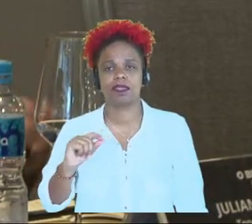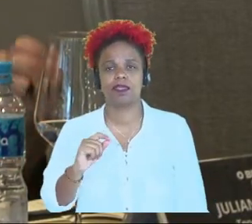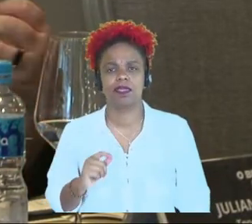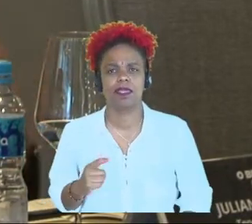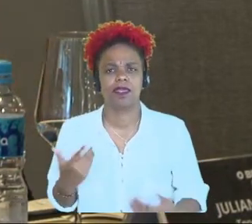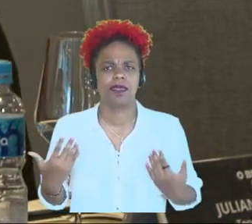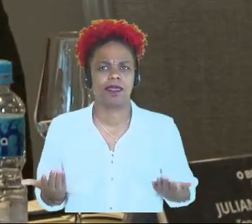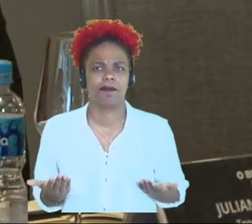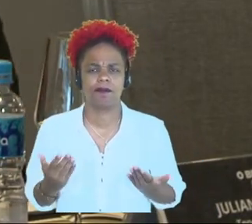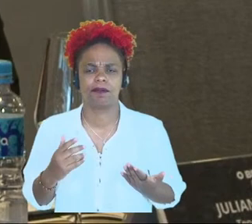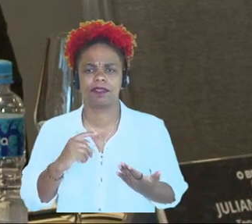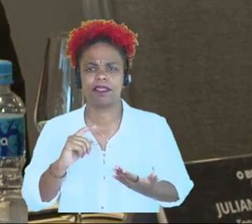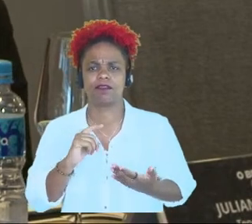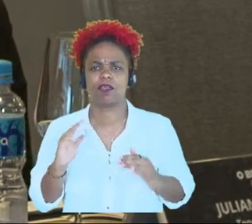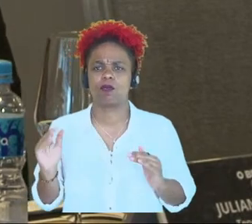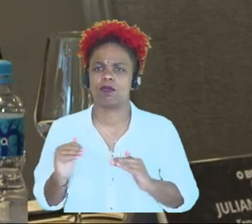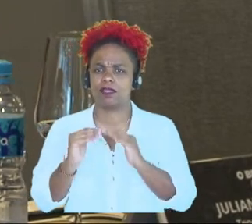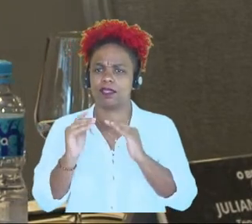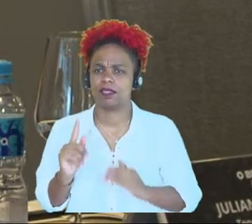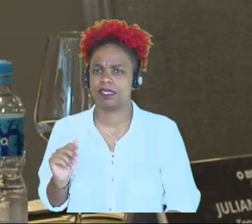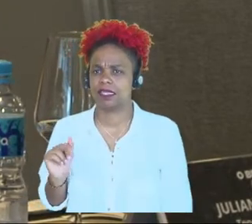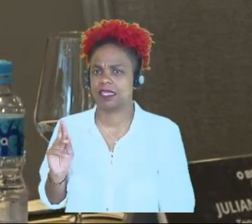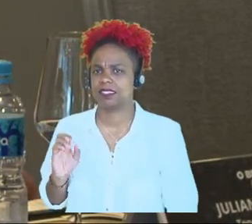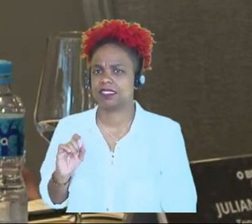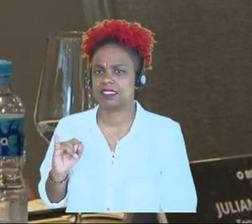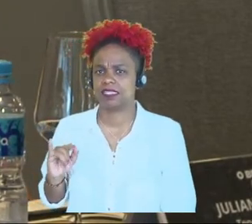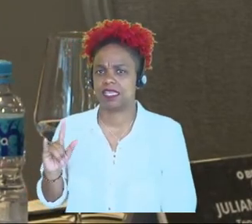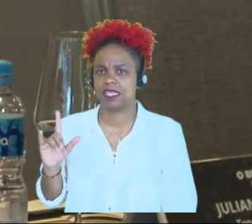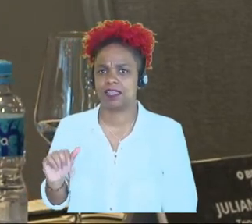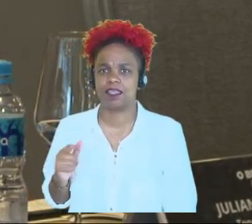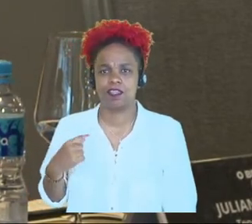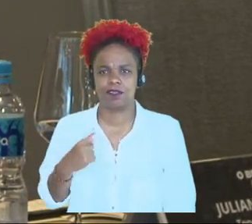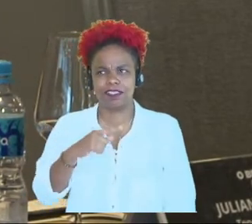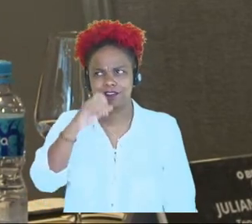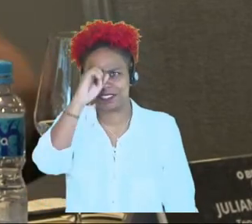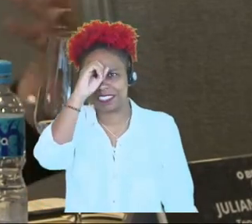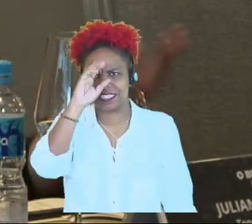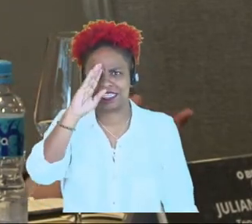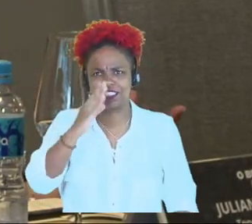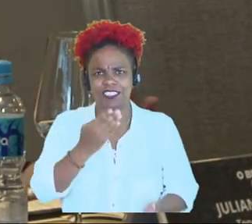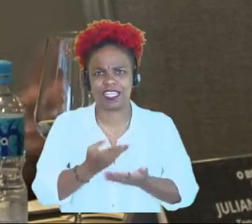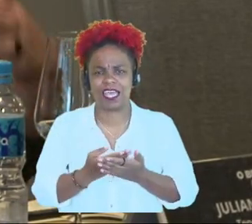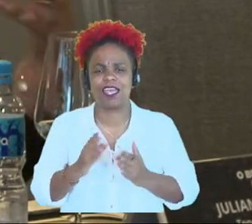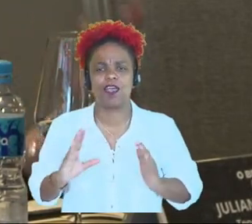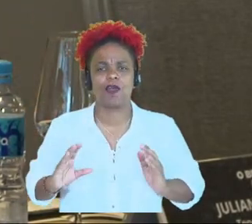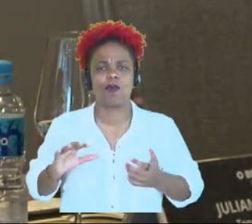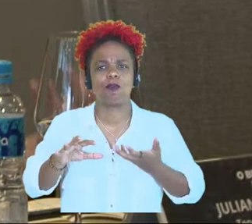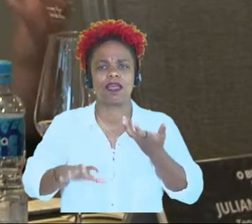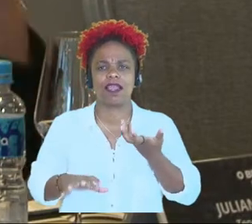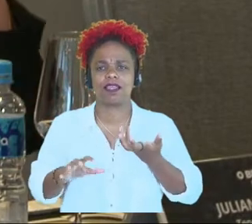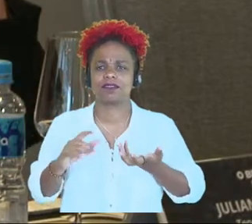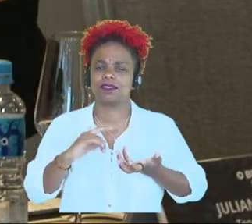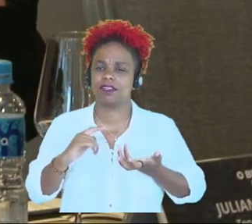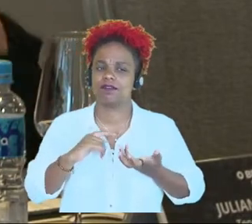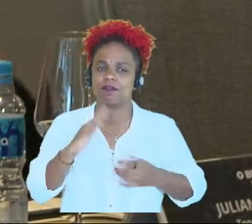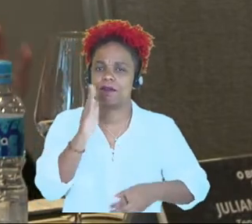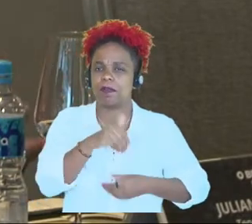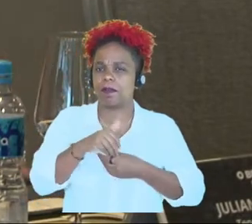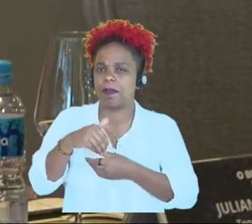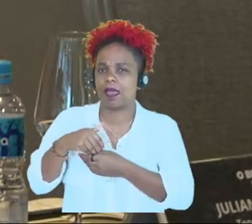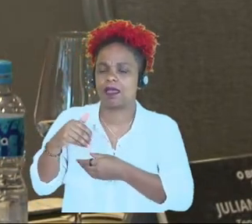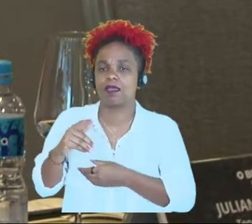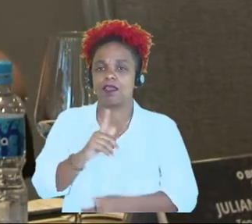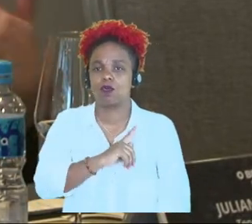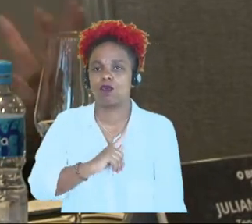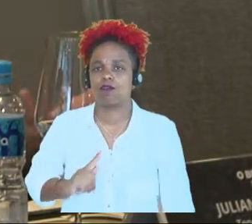aprovar, acredito, concordo com a Graziella no sentido de que é inocente da nossa parte acreditar que o Congresso, da forma como ele foi eleito para o próximo